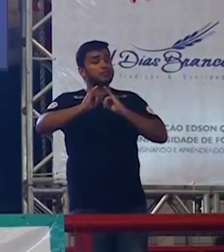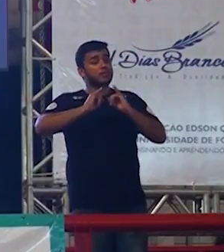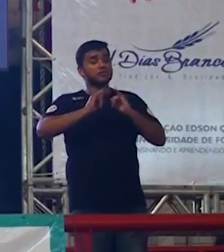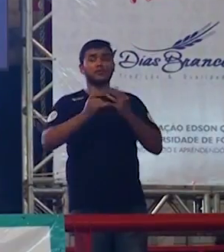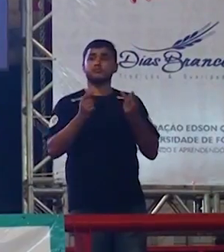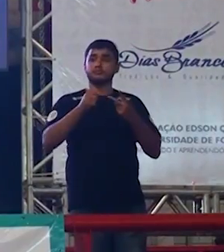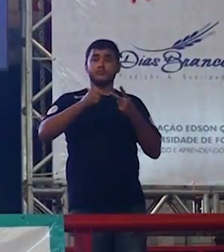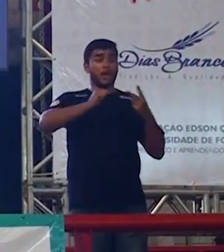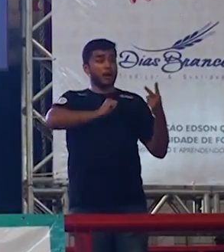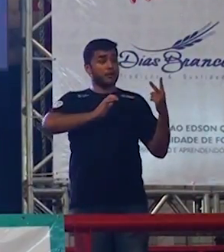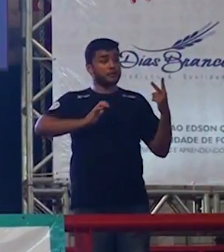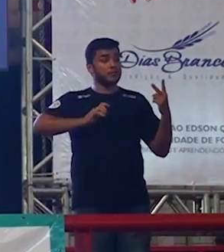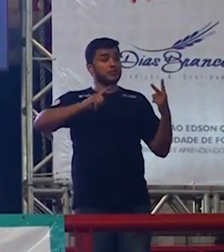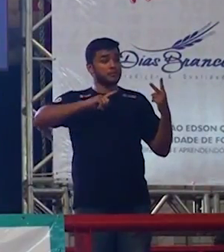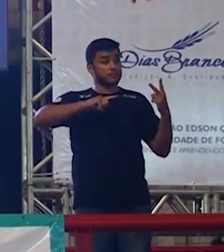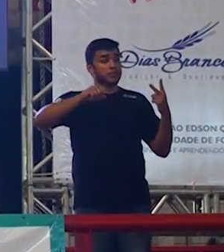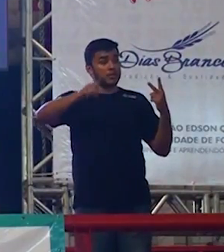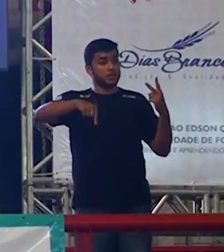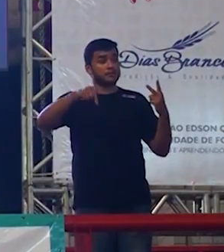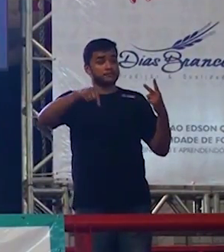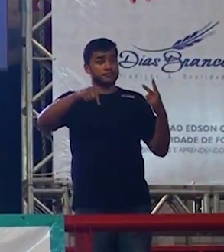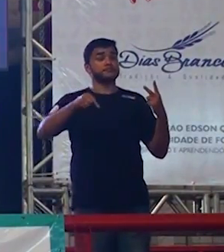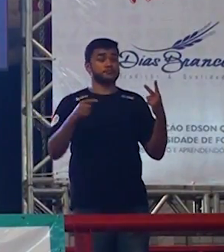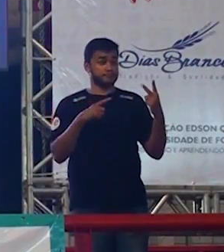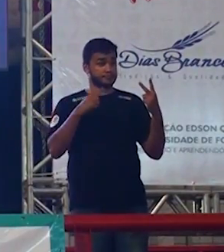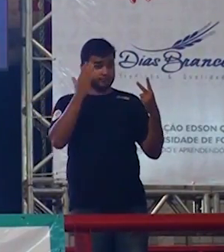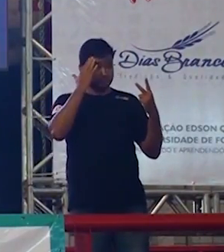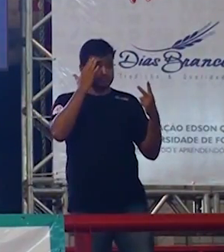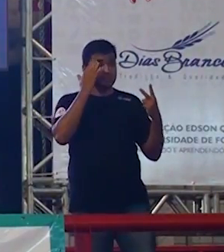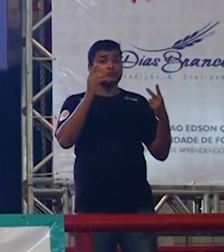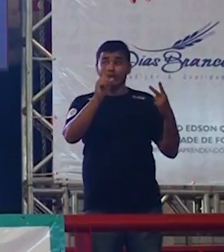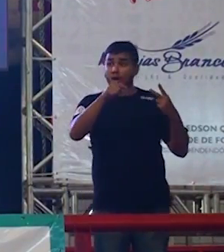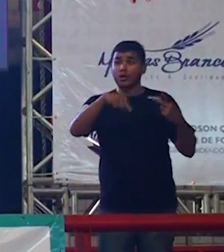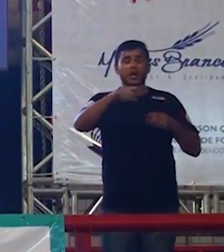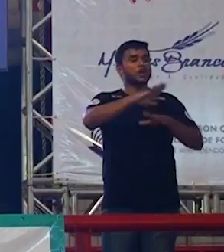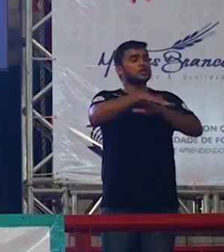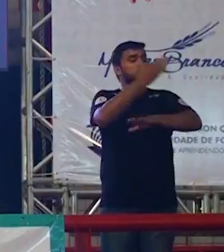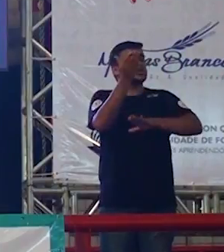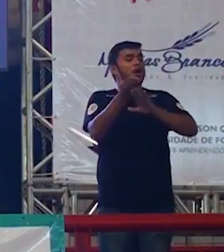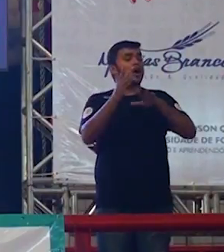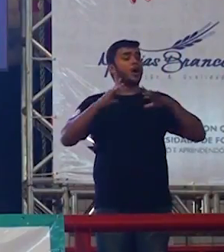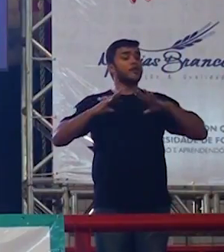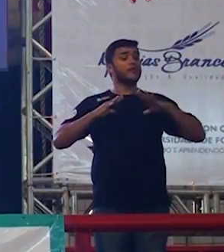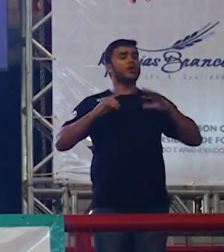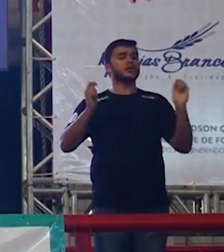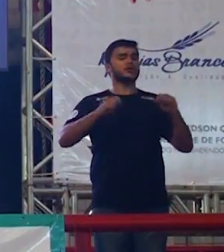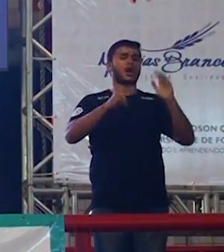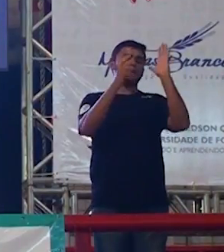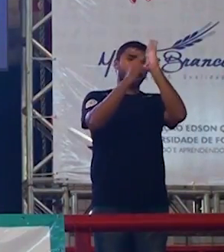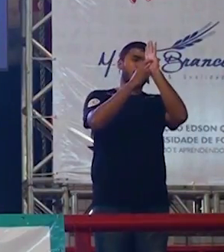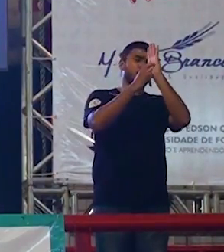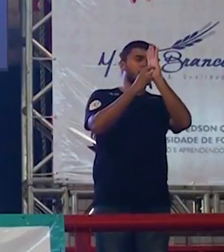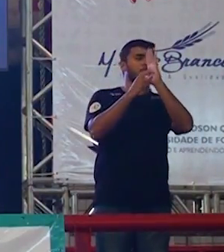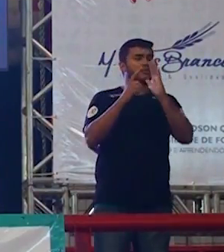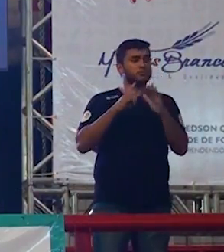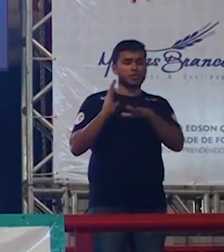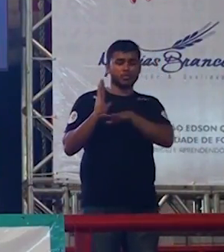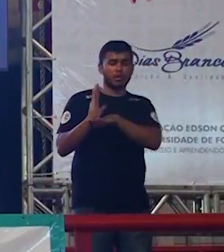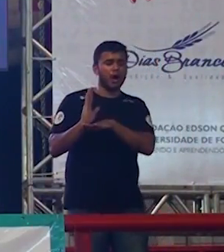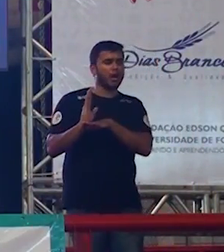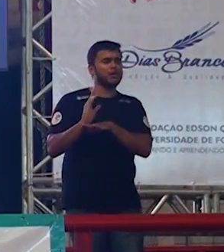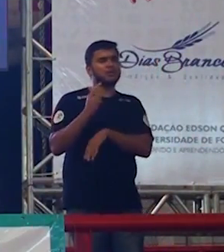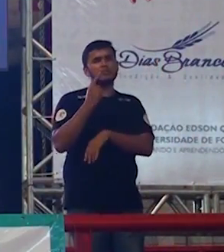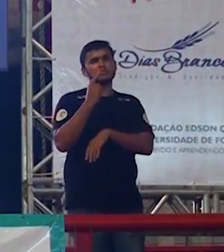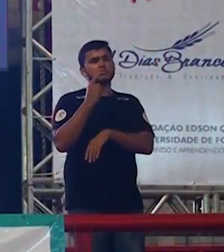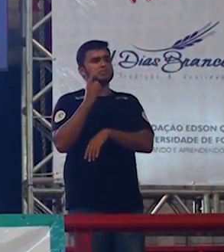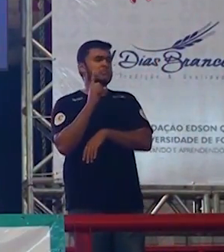Enem, ok? Então, quem tem o dia todo, dá para estudar no primeiro período da manhã, no primeiro período da